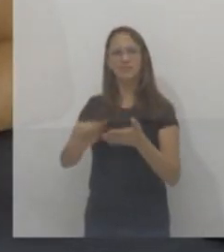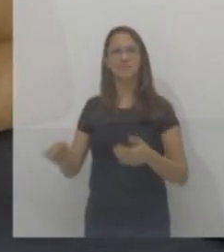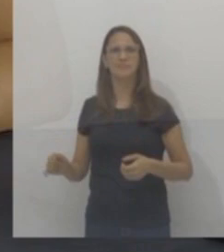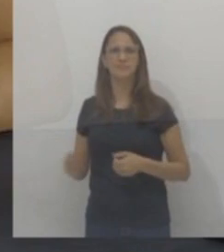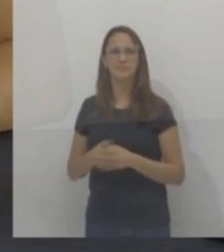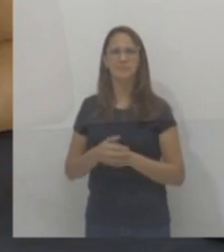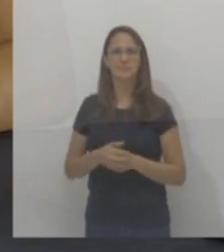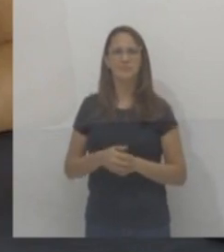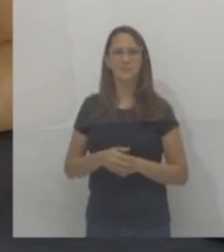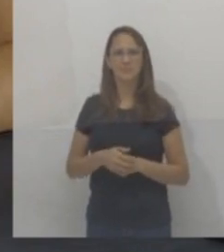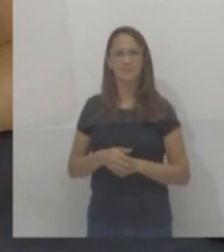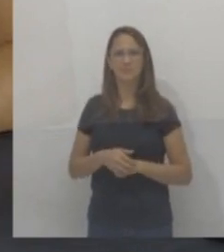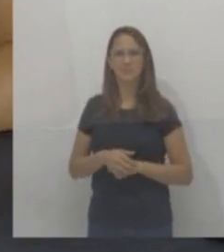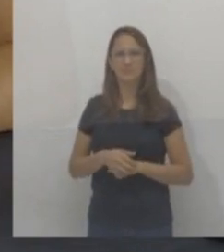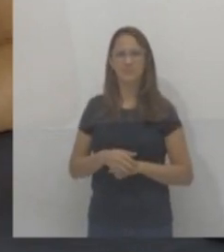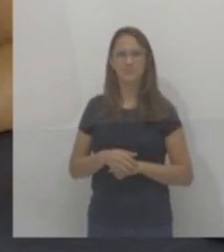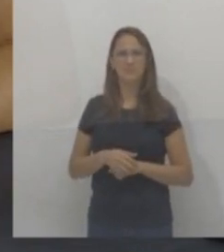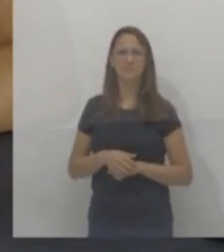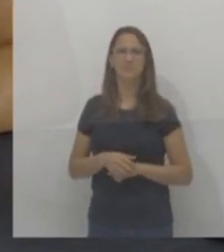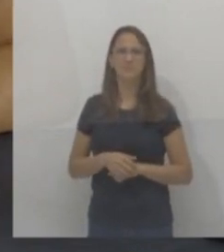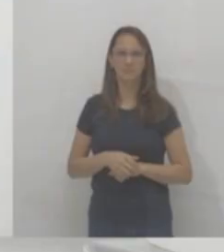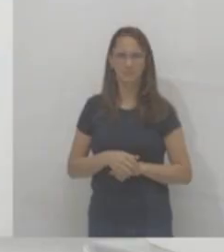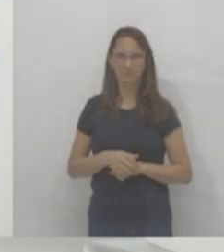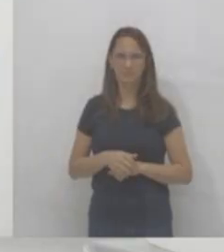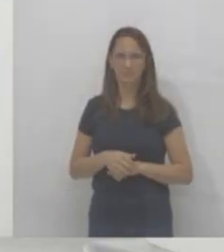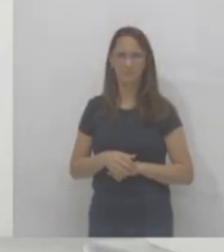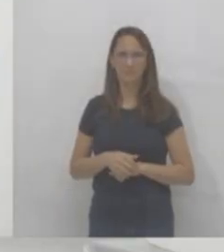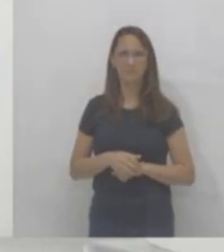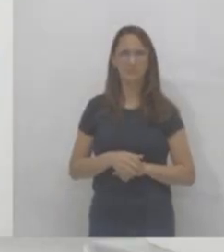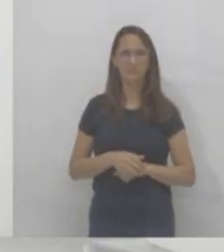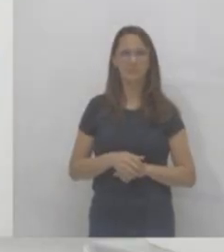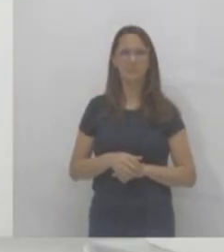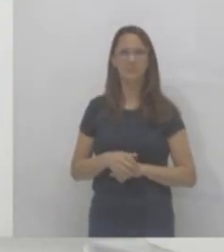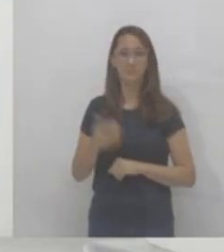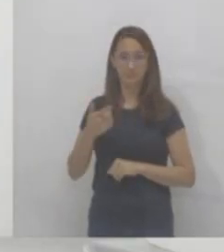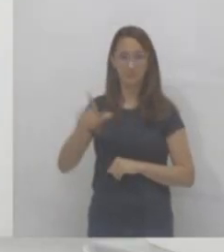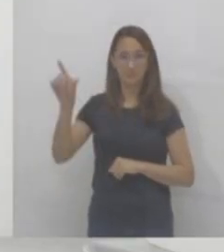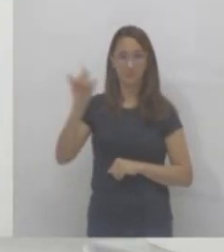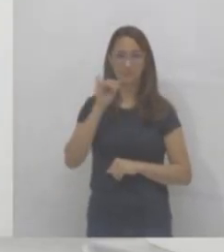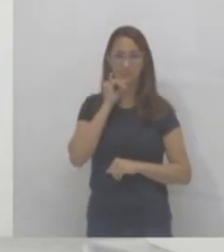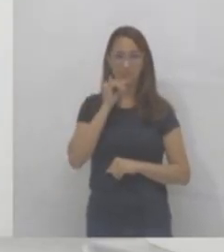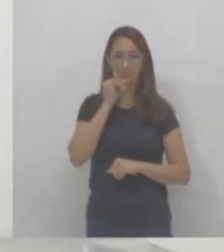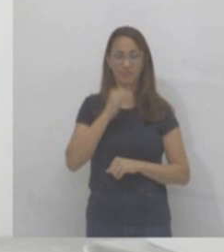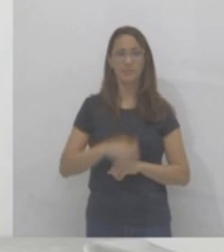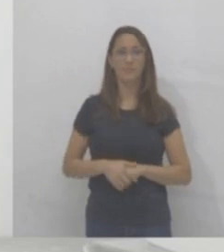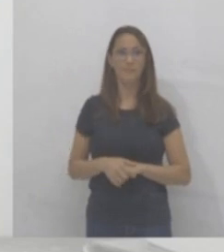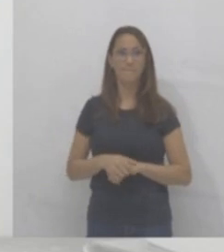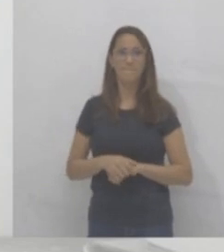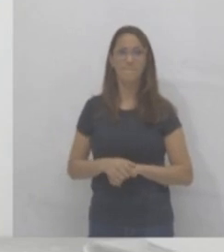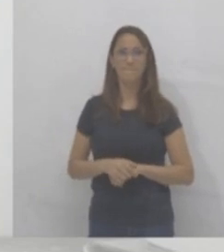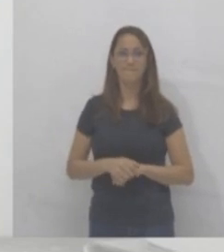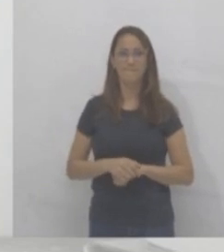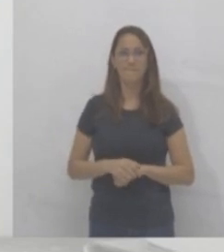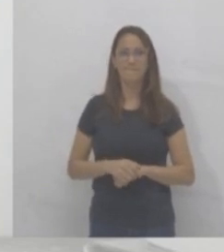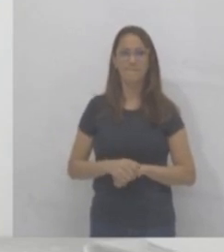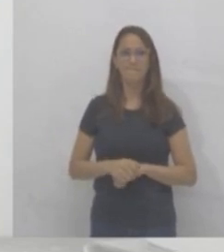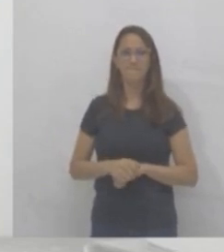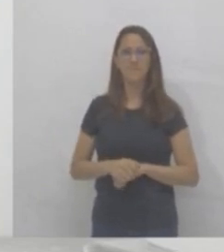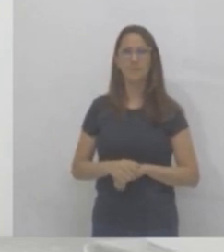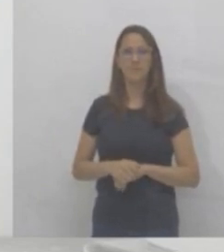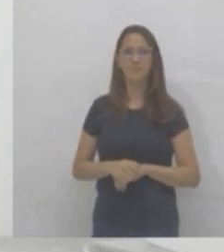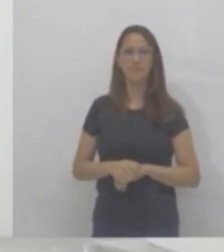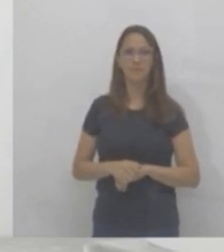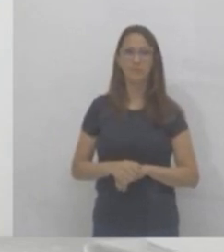consequência daquela condição. Mas vamos continuar. Tá? Vamos ver um outro exemplo aqui. Eu vou dar agora para vocês, tá, uma